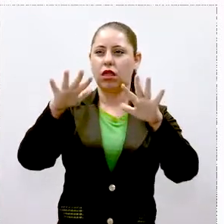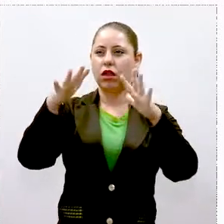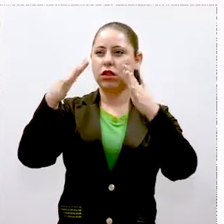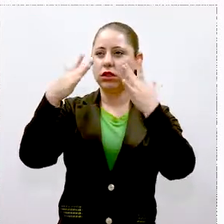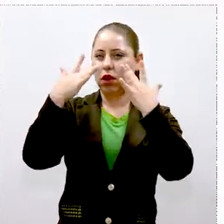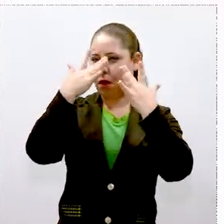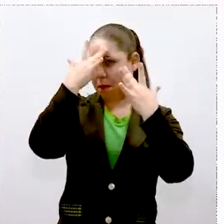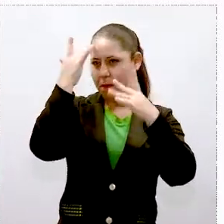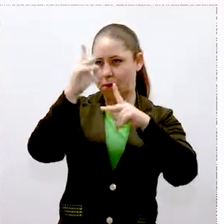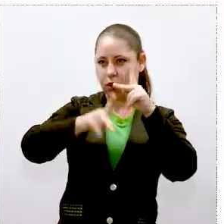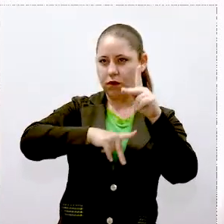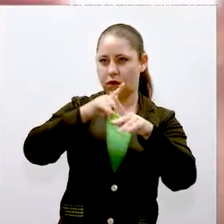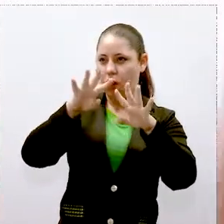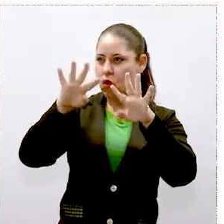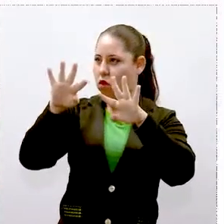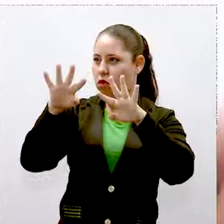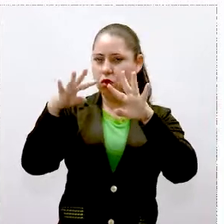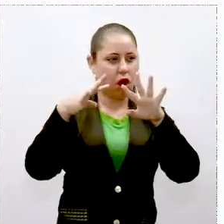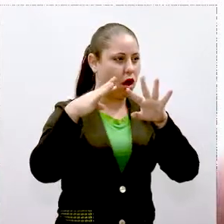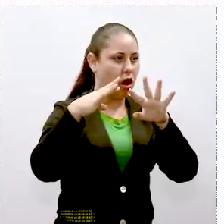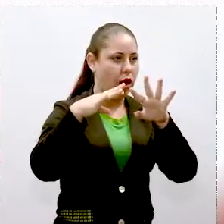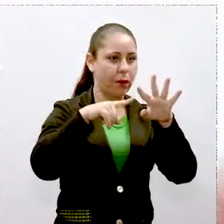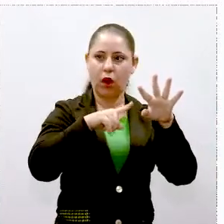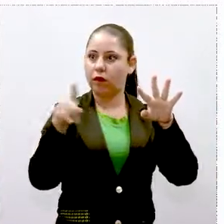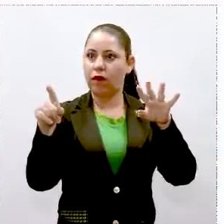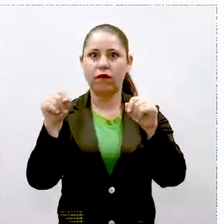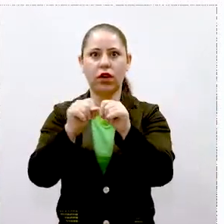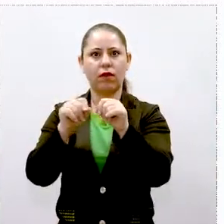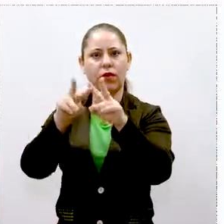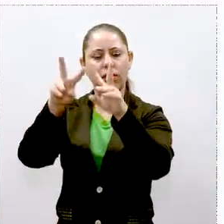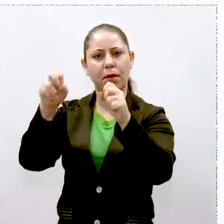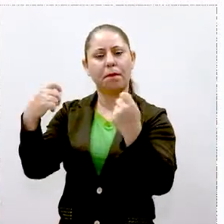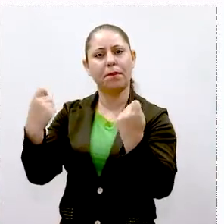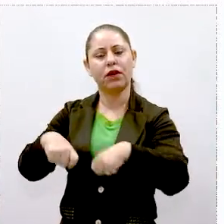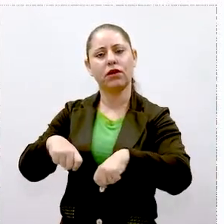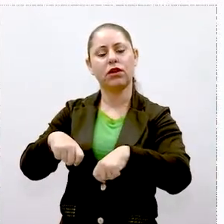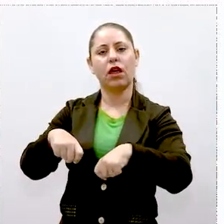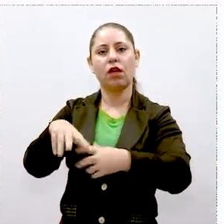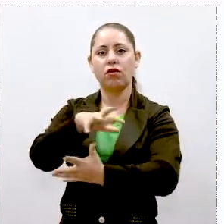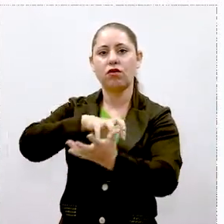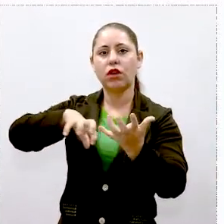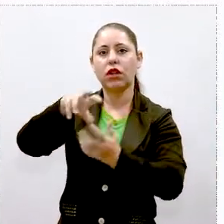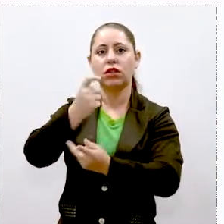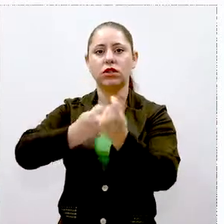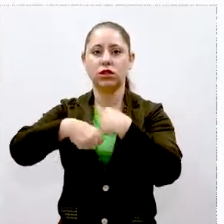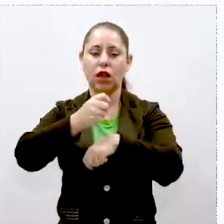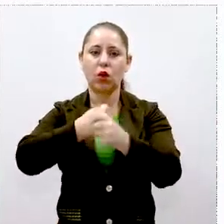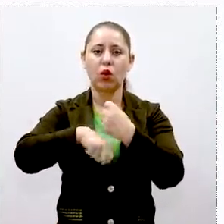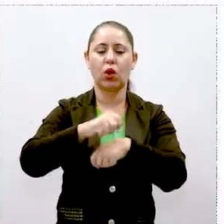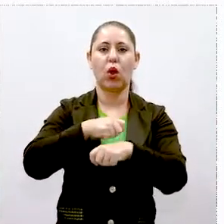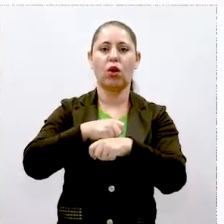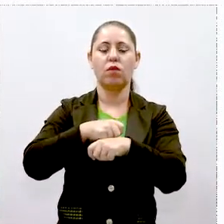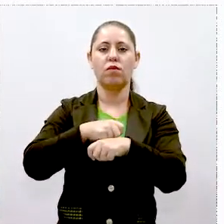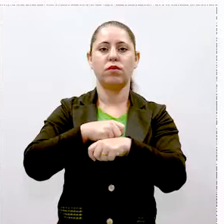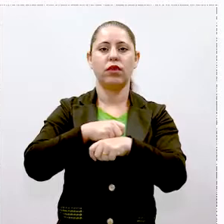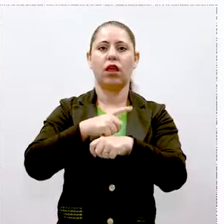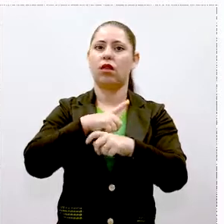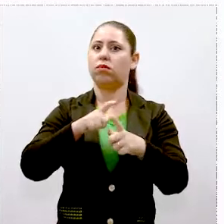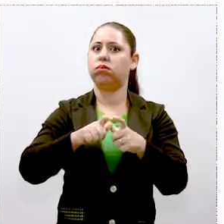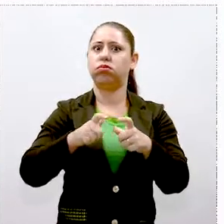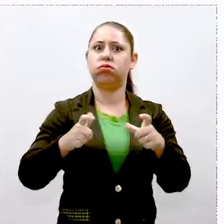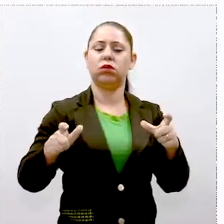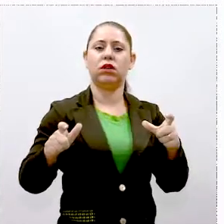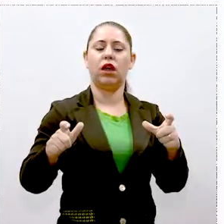a atenção do povo brasileiro para aquilo que realmente importa nesse momento. Nós estamos vivendo uma crise econômica